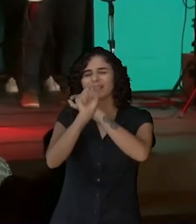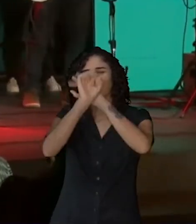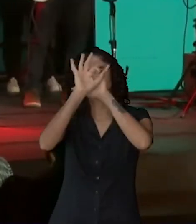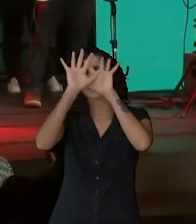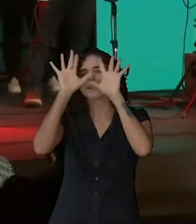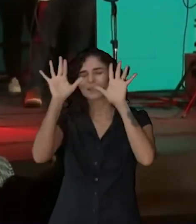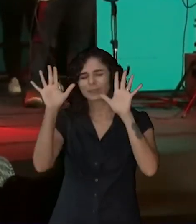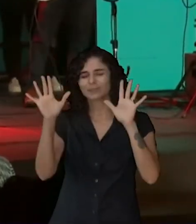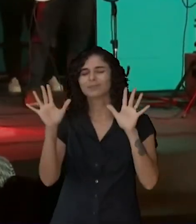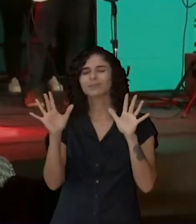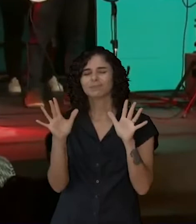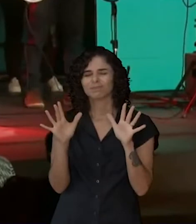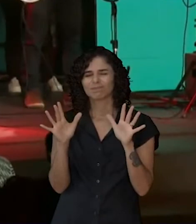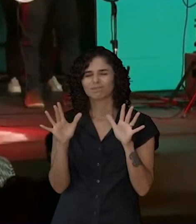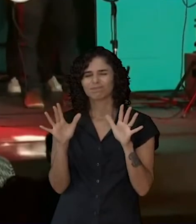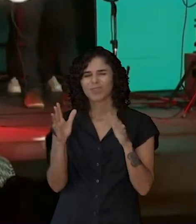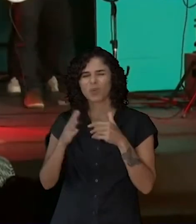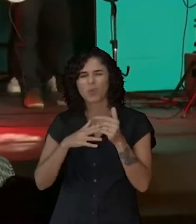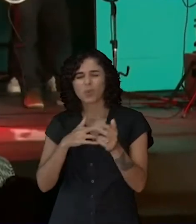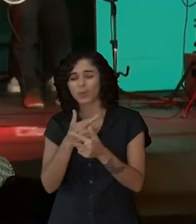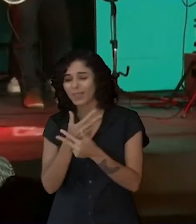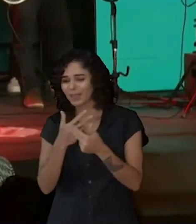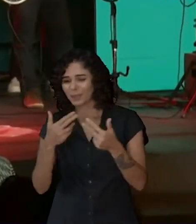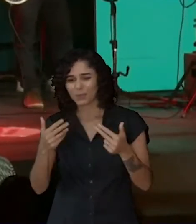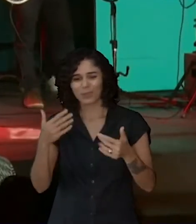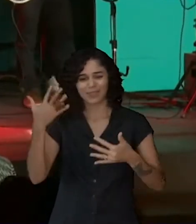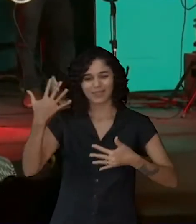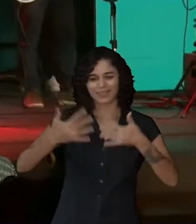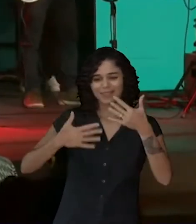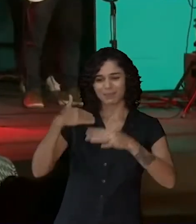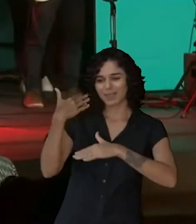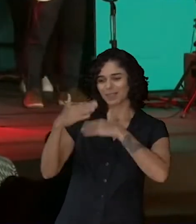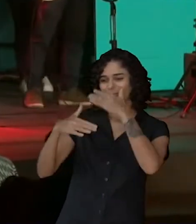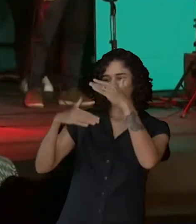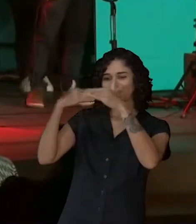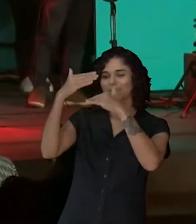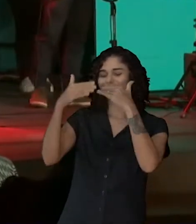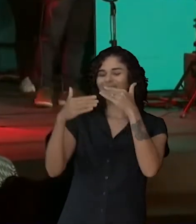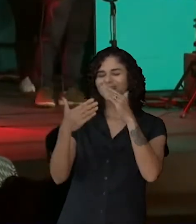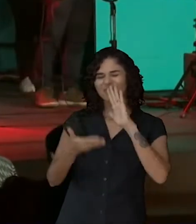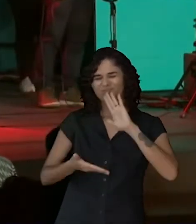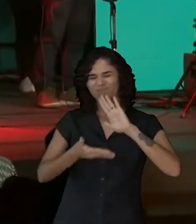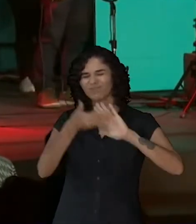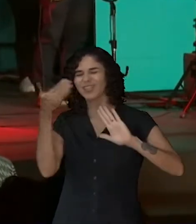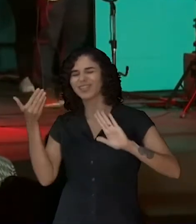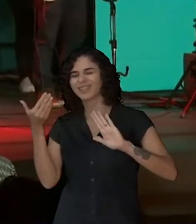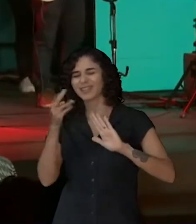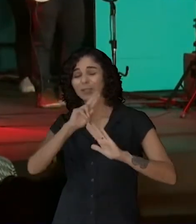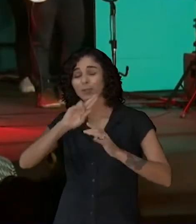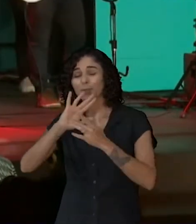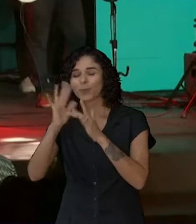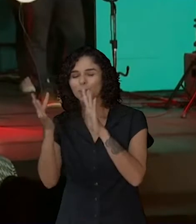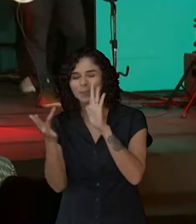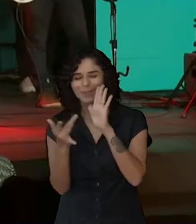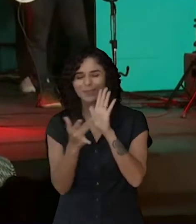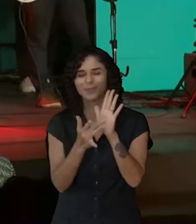sejam guiados pela mão, como nós guiamos uma criança pela mão. Então, Espírito Santo, toma eles